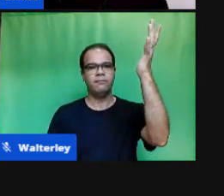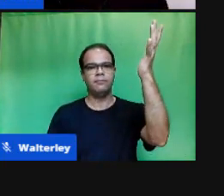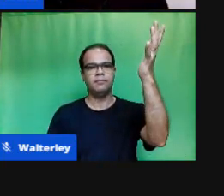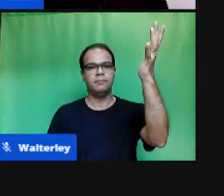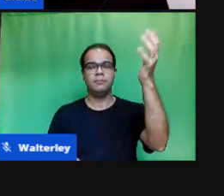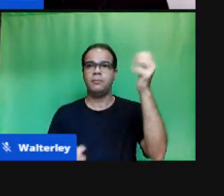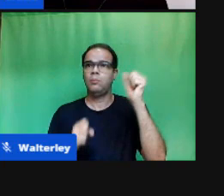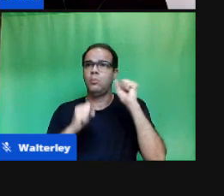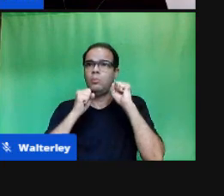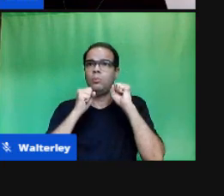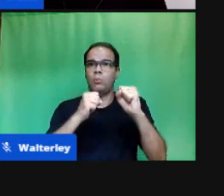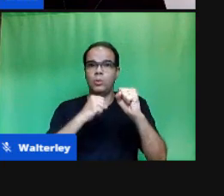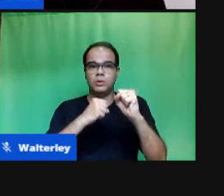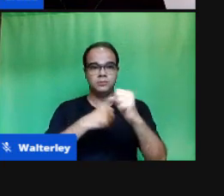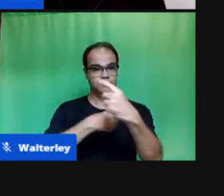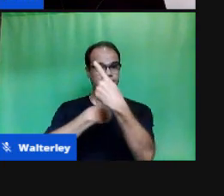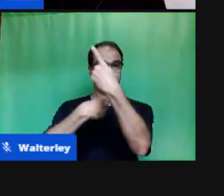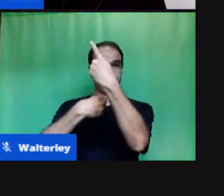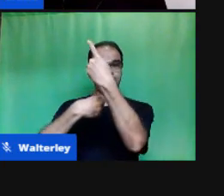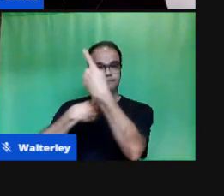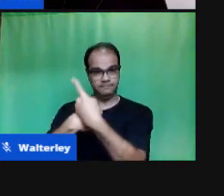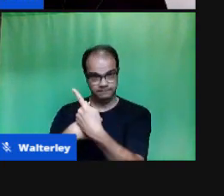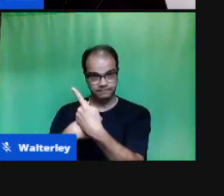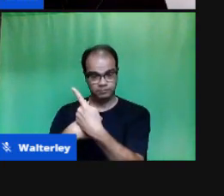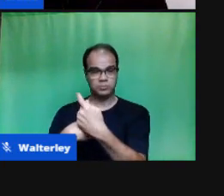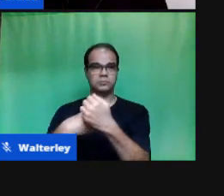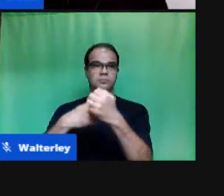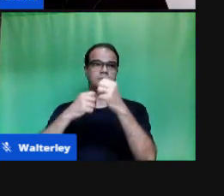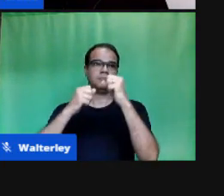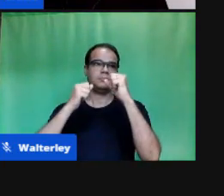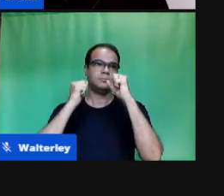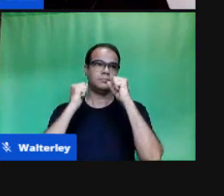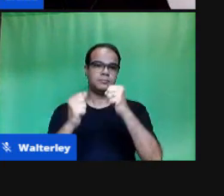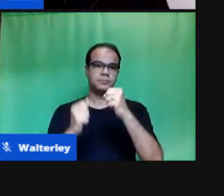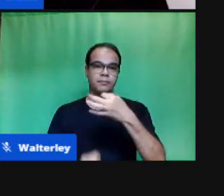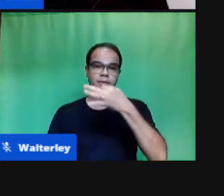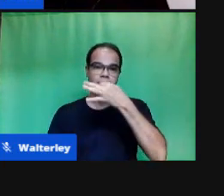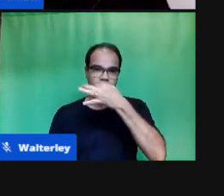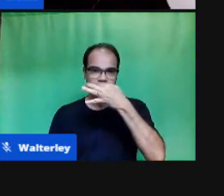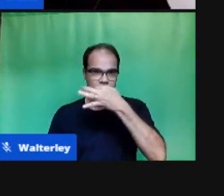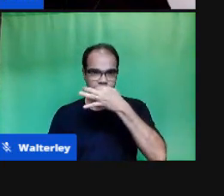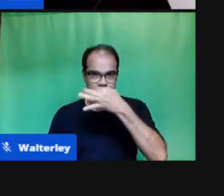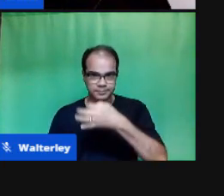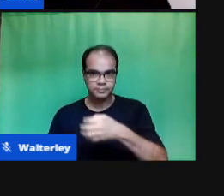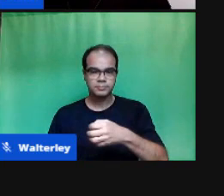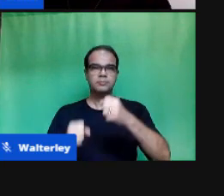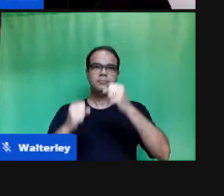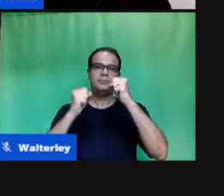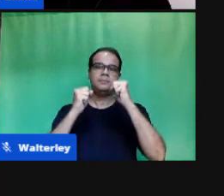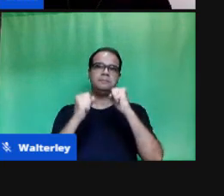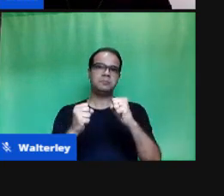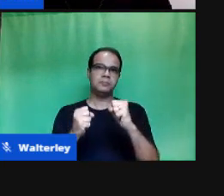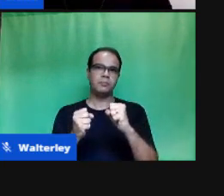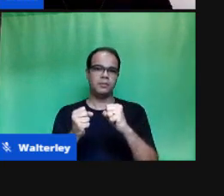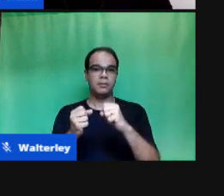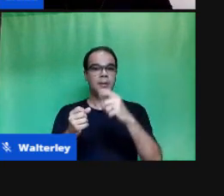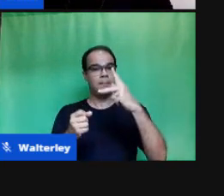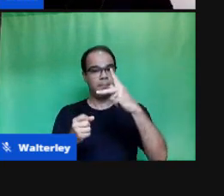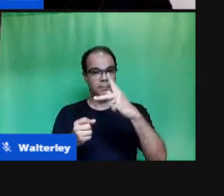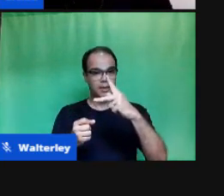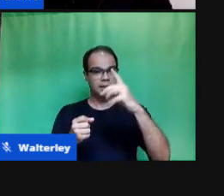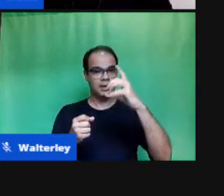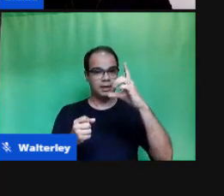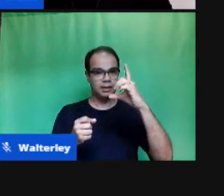gravar vídeo, nós podemos fazer áudio, né? Nós podemos fazer uso de documentos escritos em